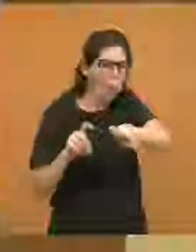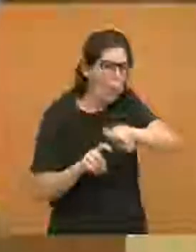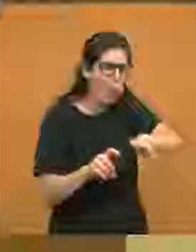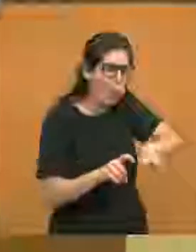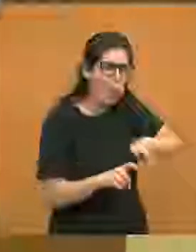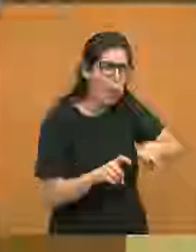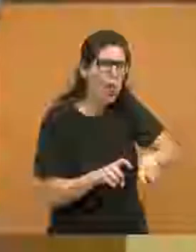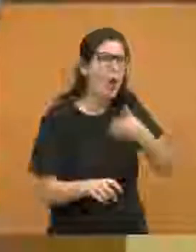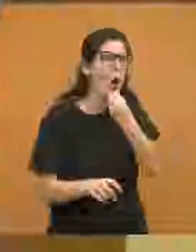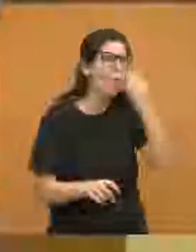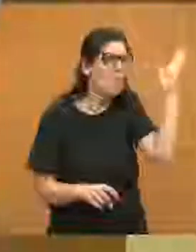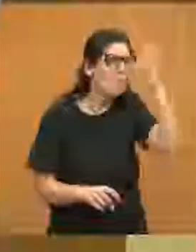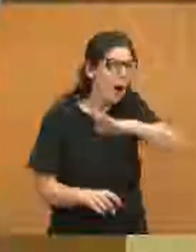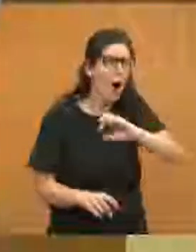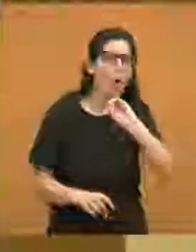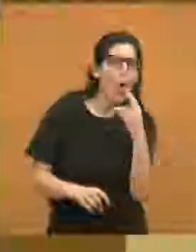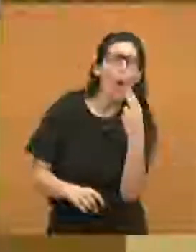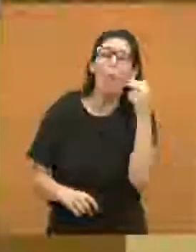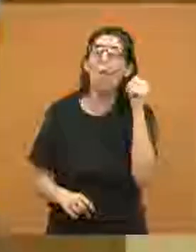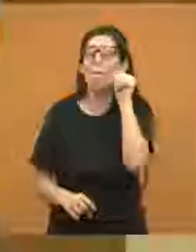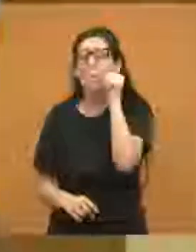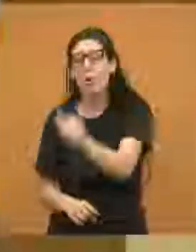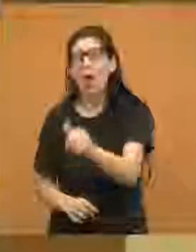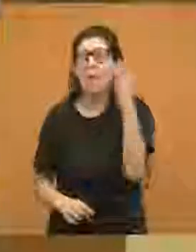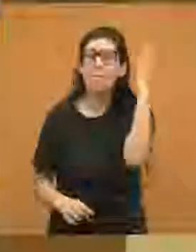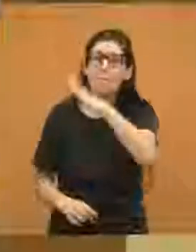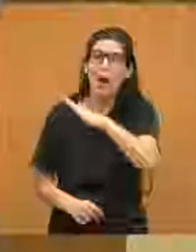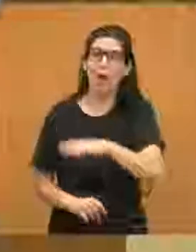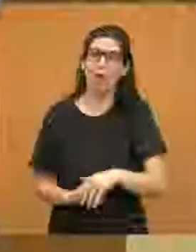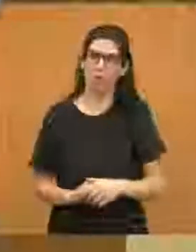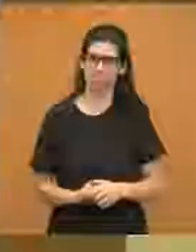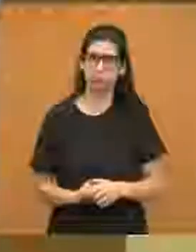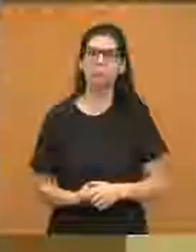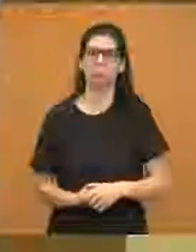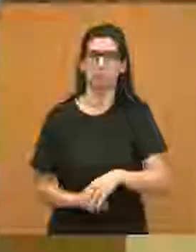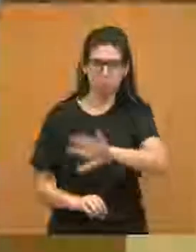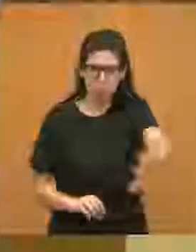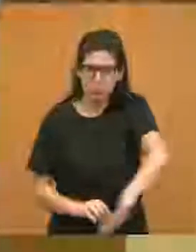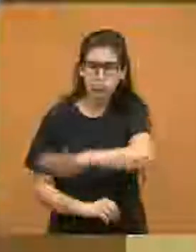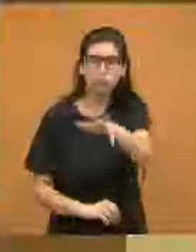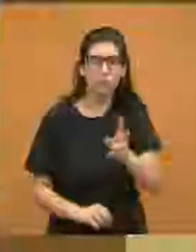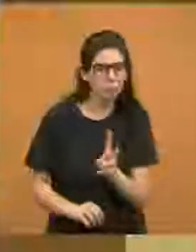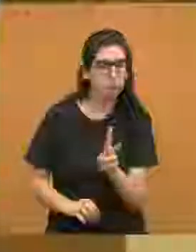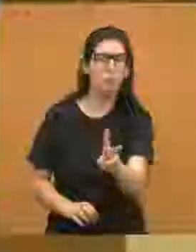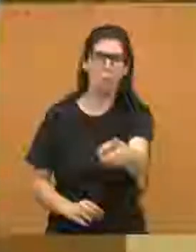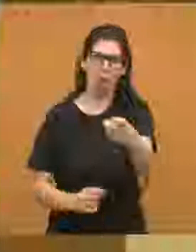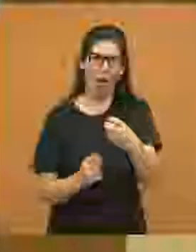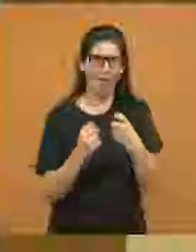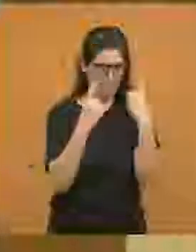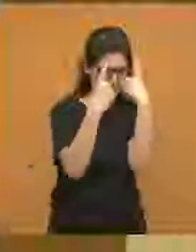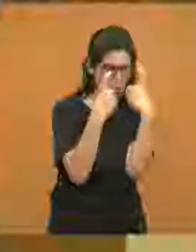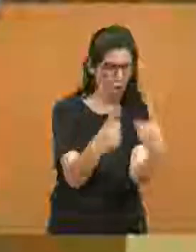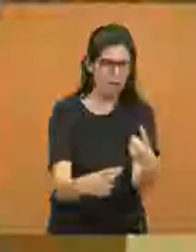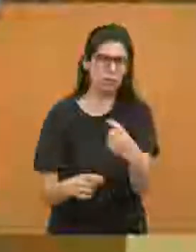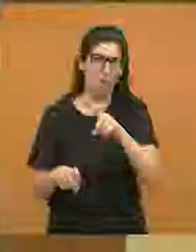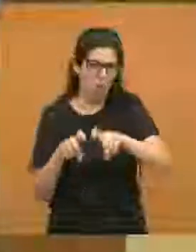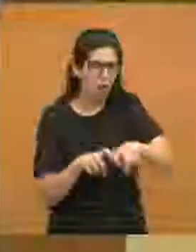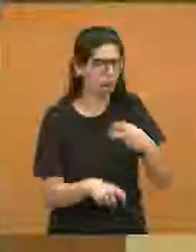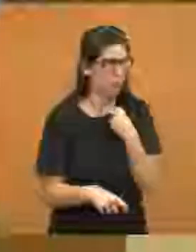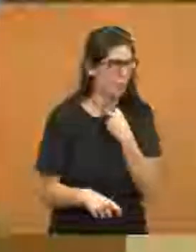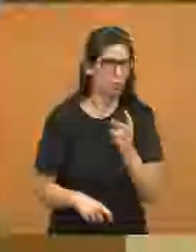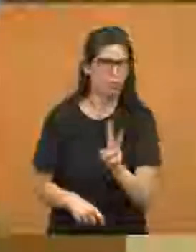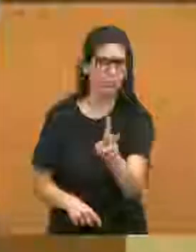nosso país. E um dado curioso que nós fizemos questão de levantar é que